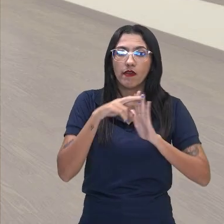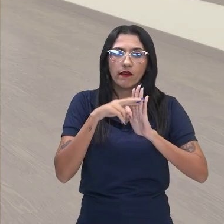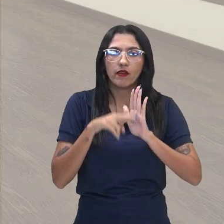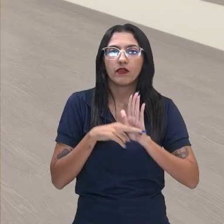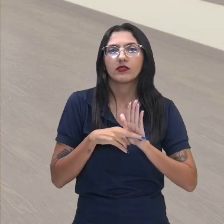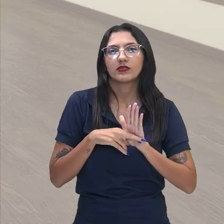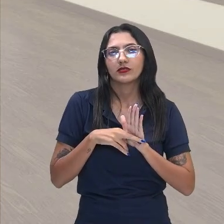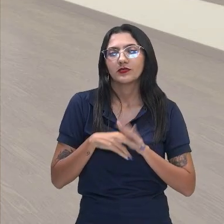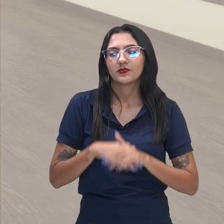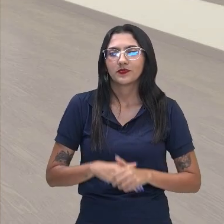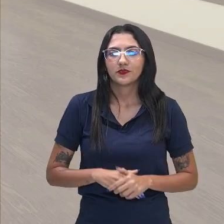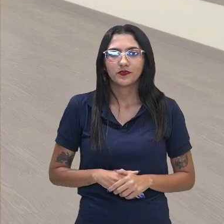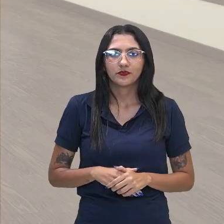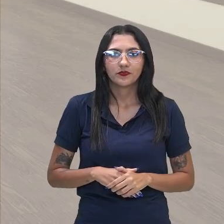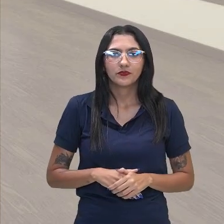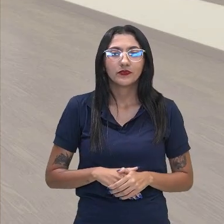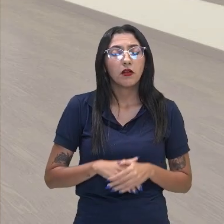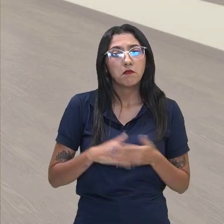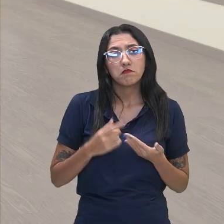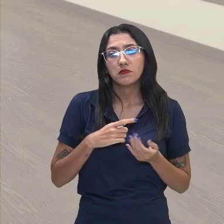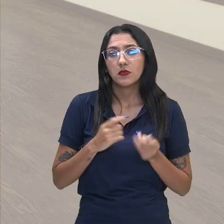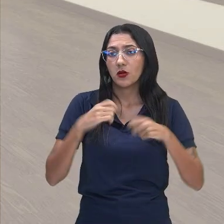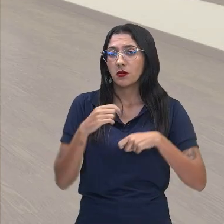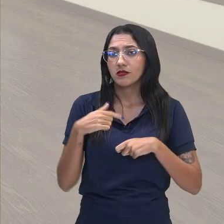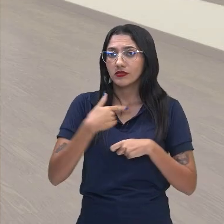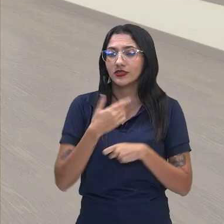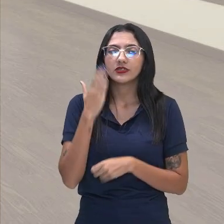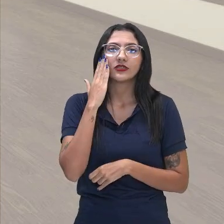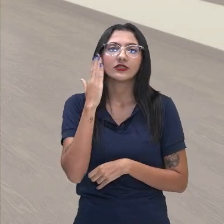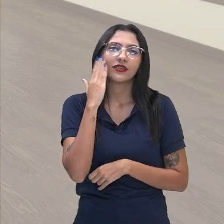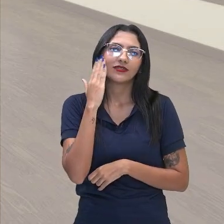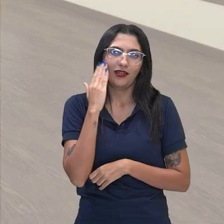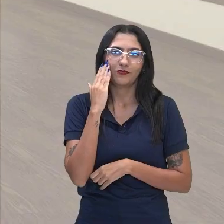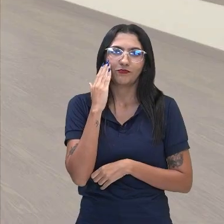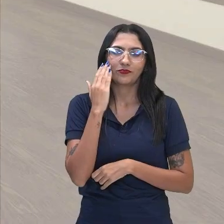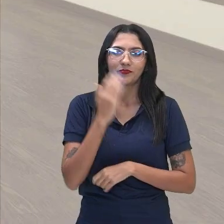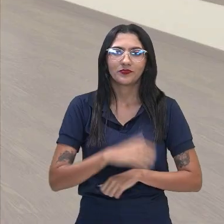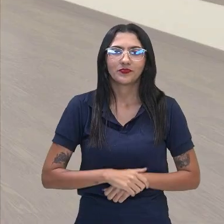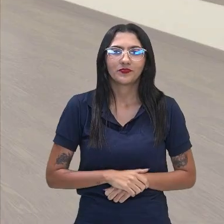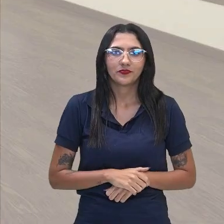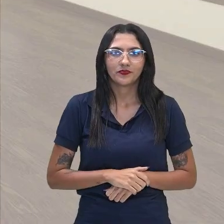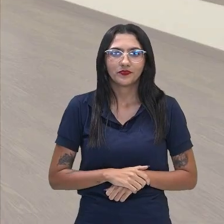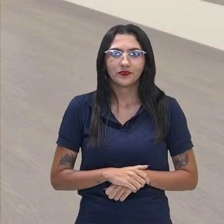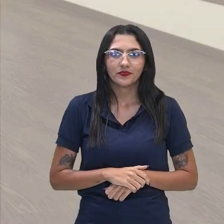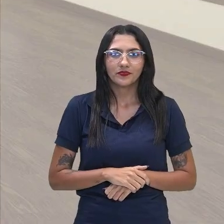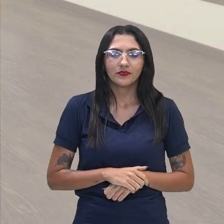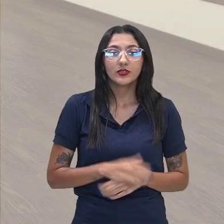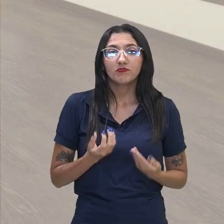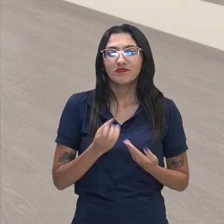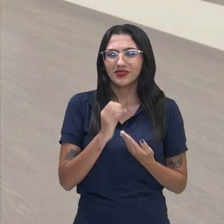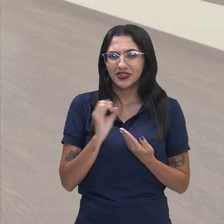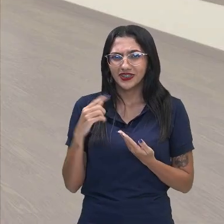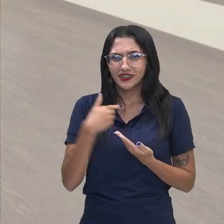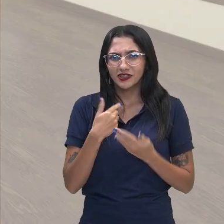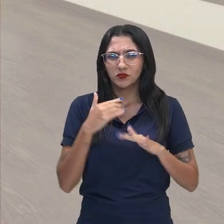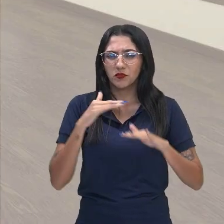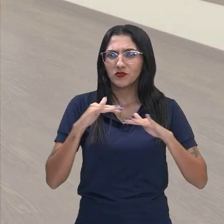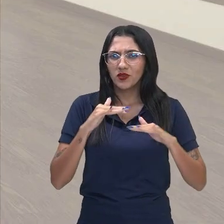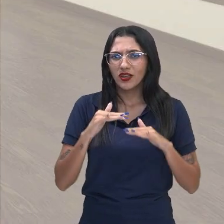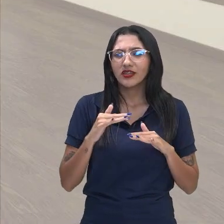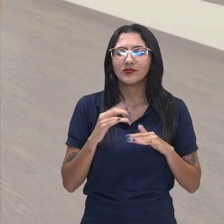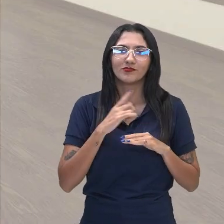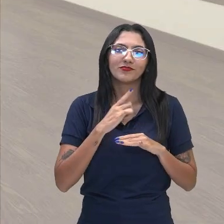movimento. E isso nos faz entender esse movimentar, porque quando nos movimentamos, estamos usando